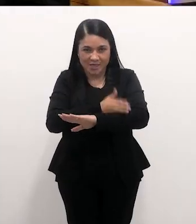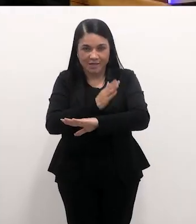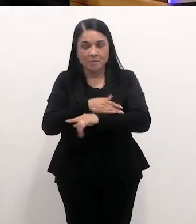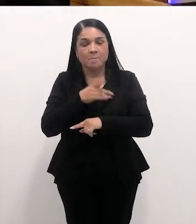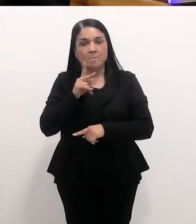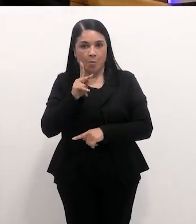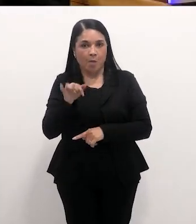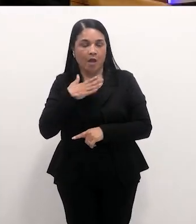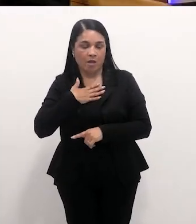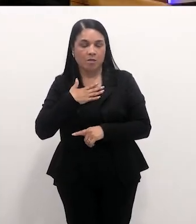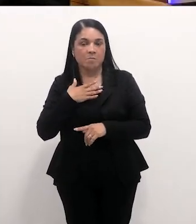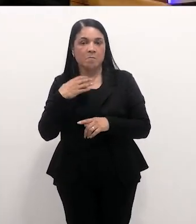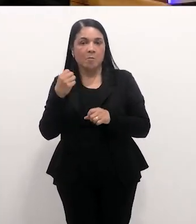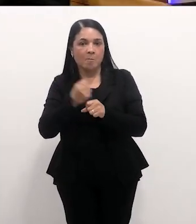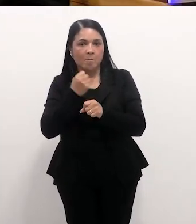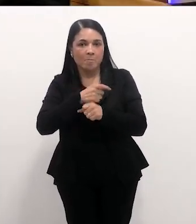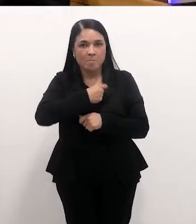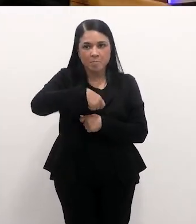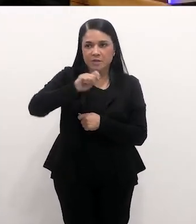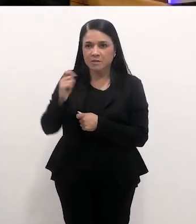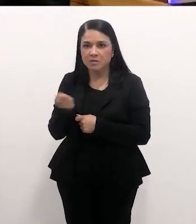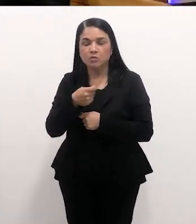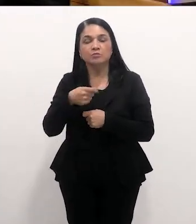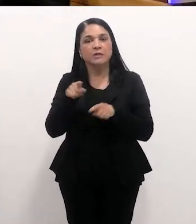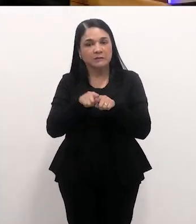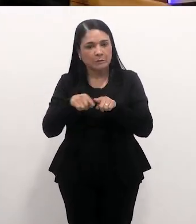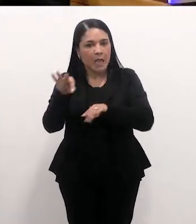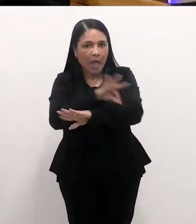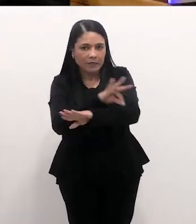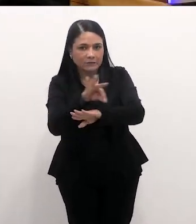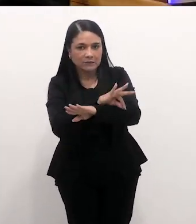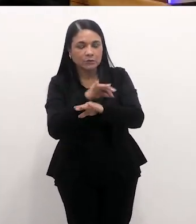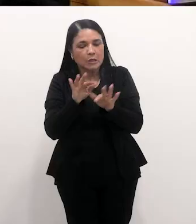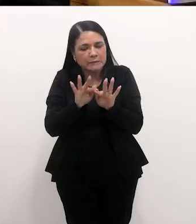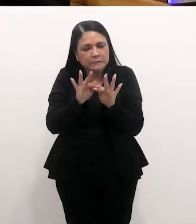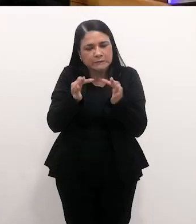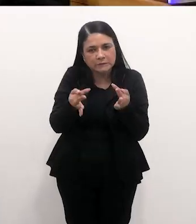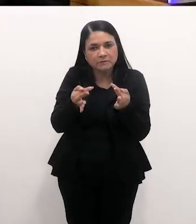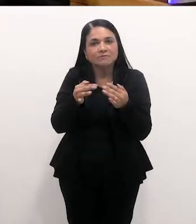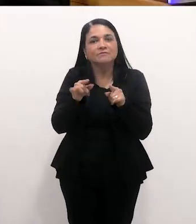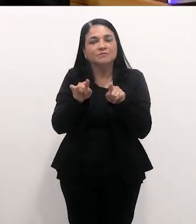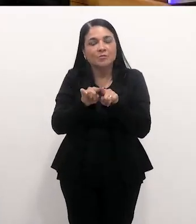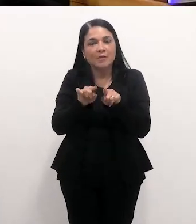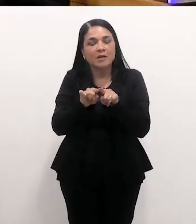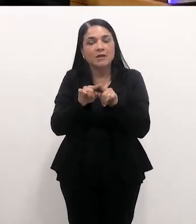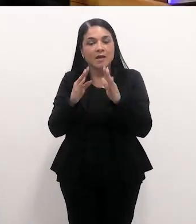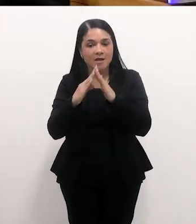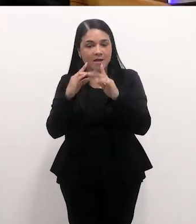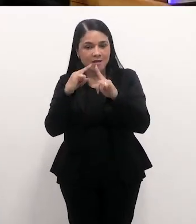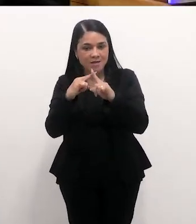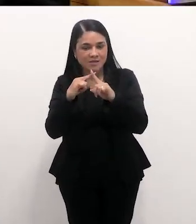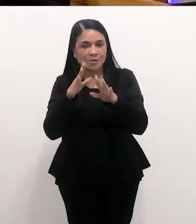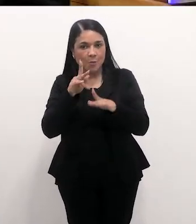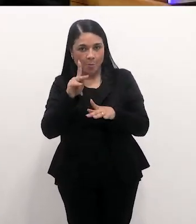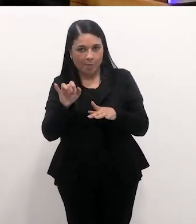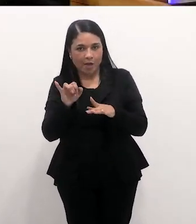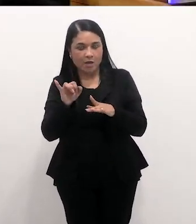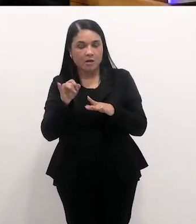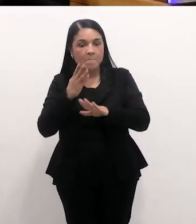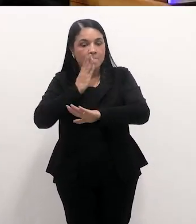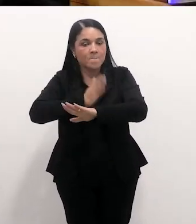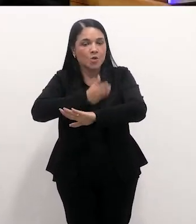pai era pedreiro, para quem é bom registrar, e era um metido arquiteto. Ele, com sua humildade, ele fazia. Só que as